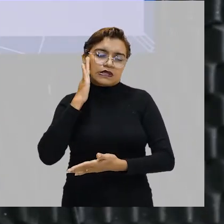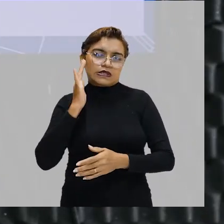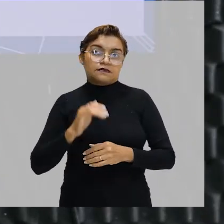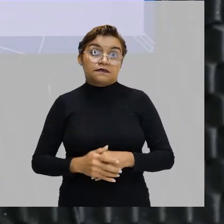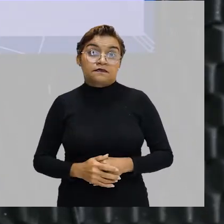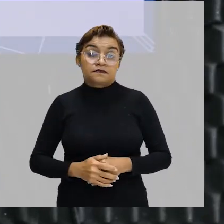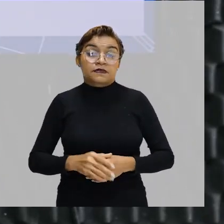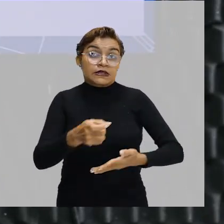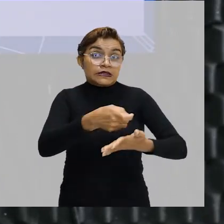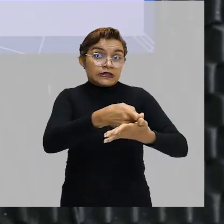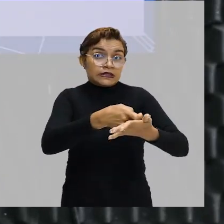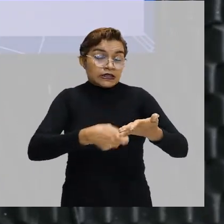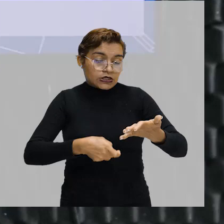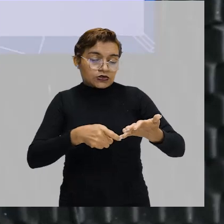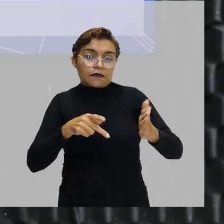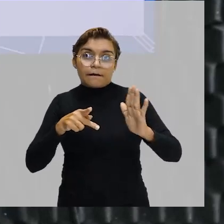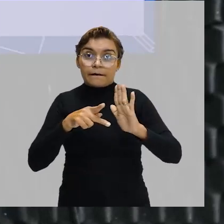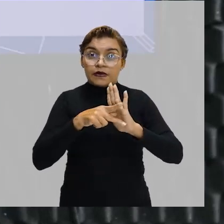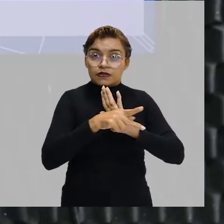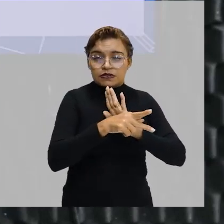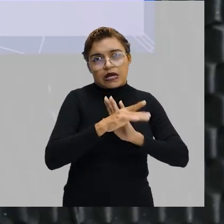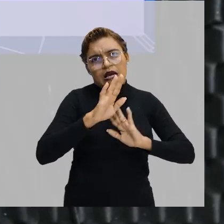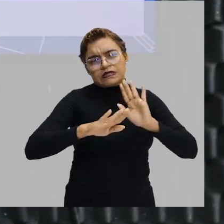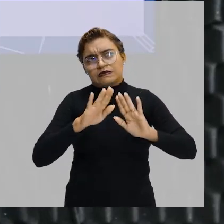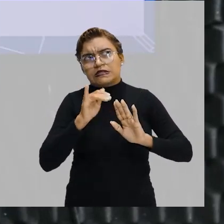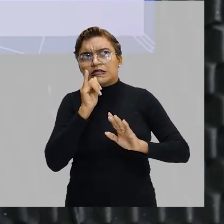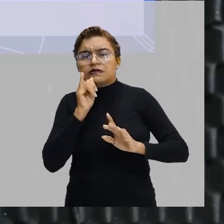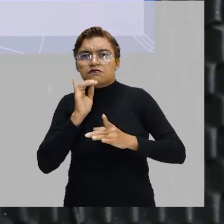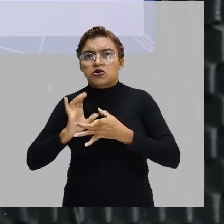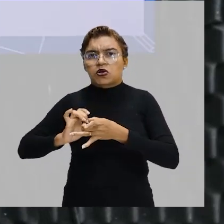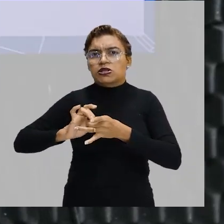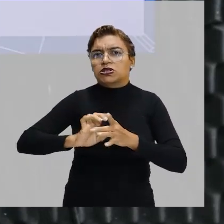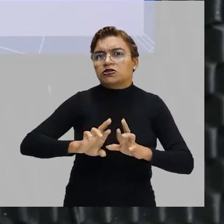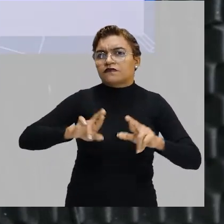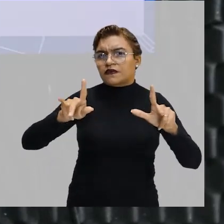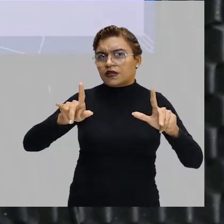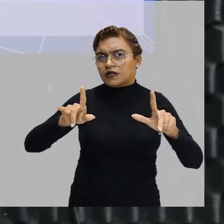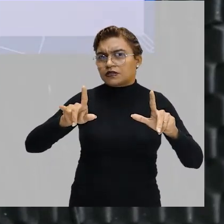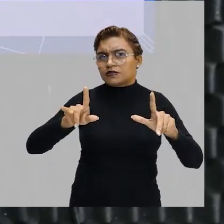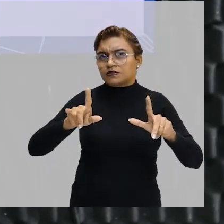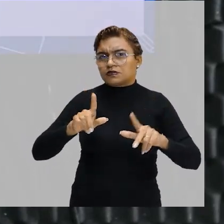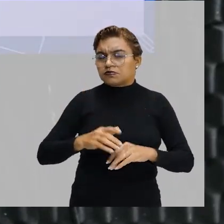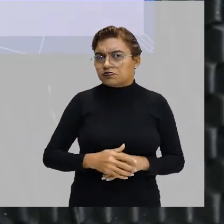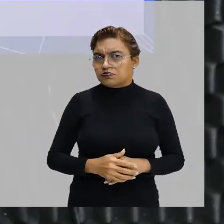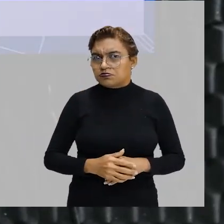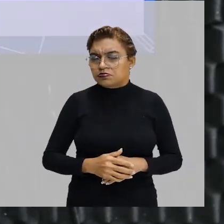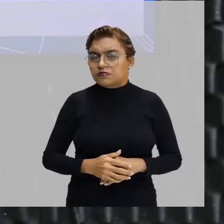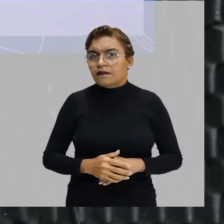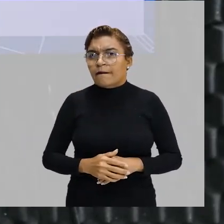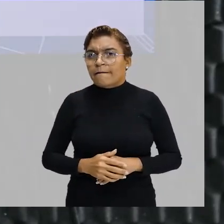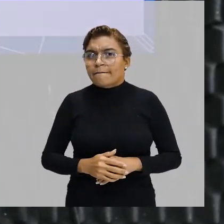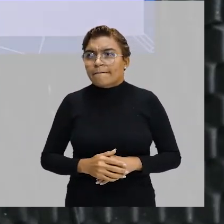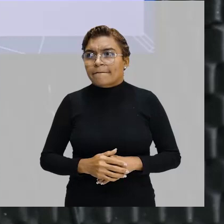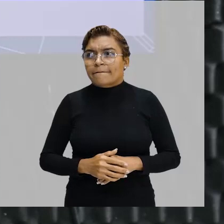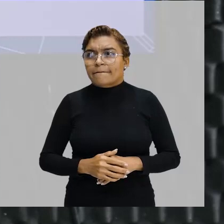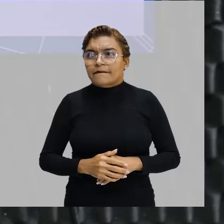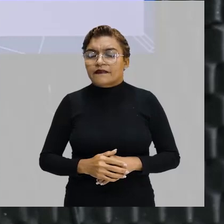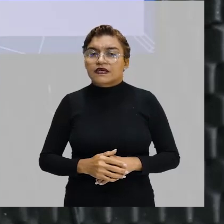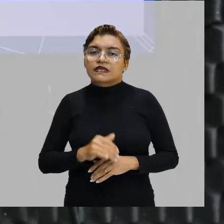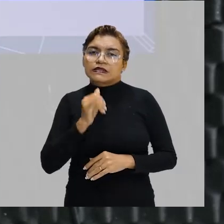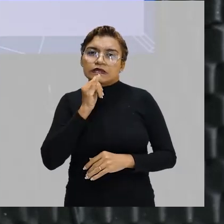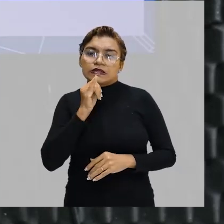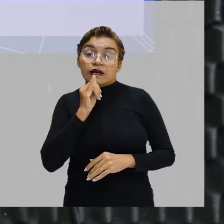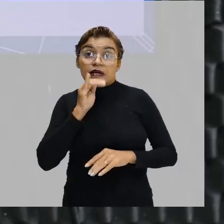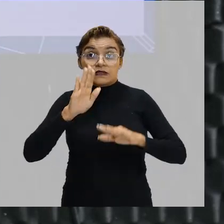de texto fora de contexto são pretextos para interpretações